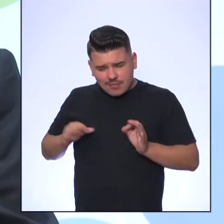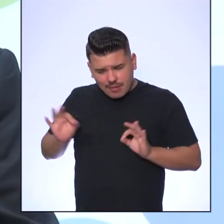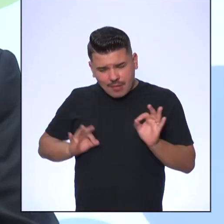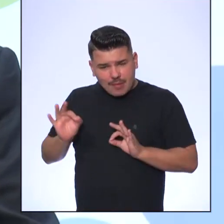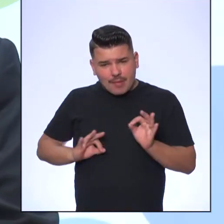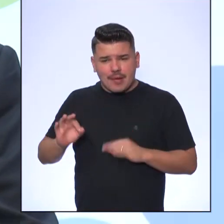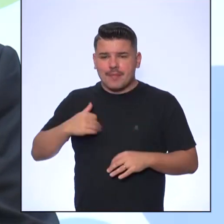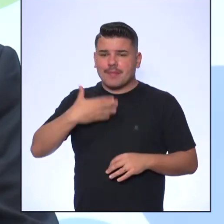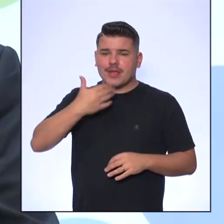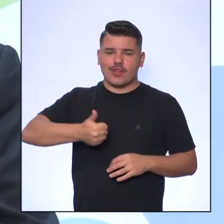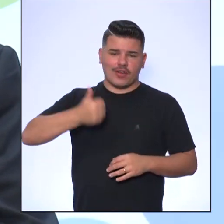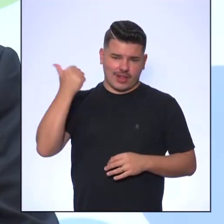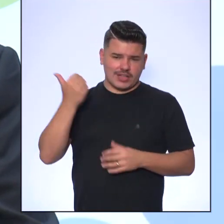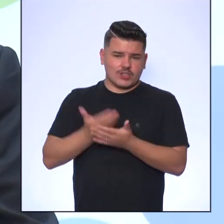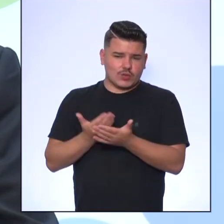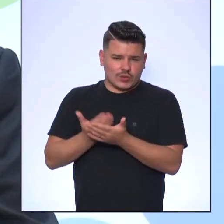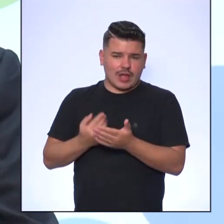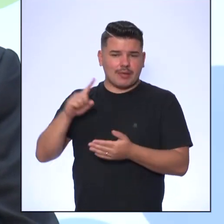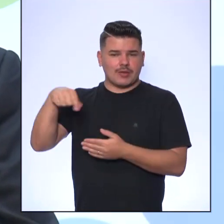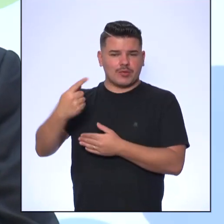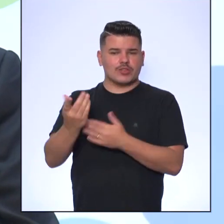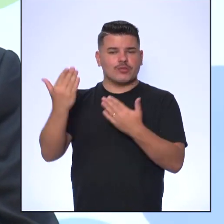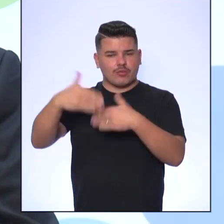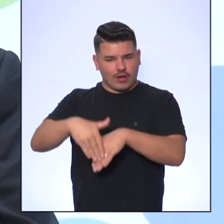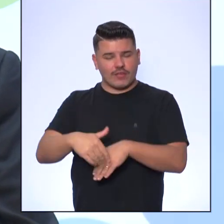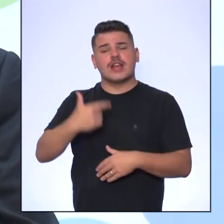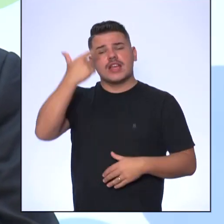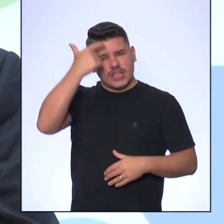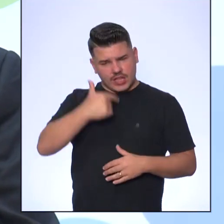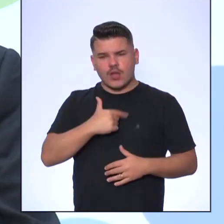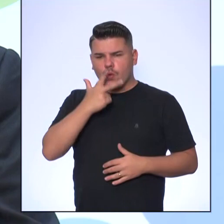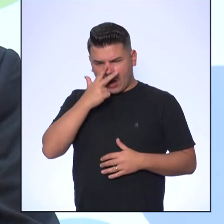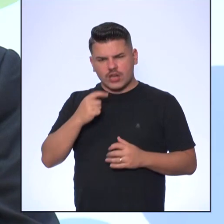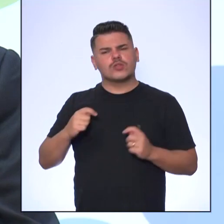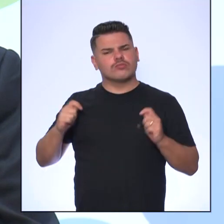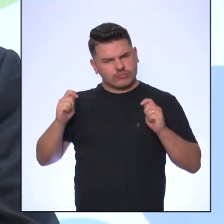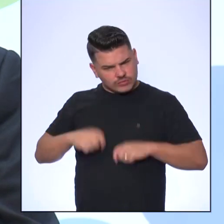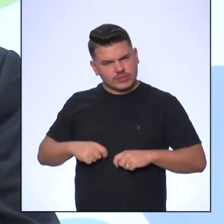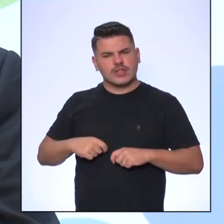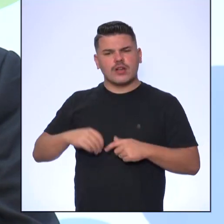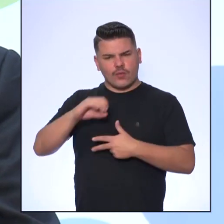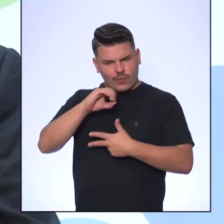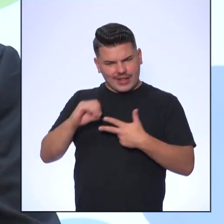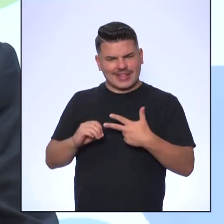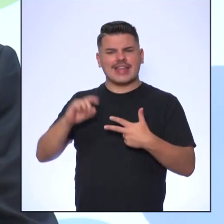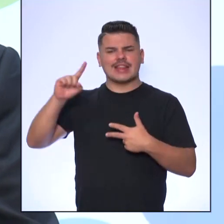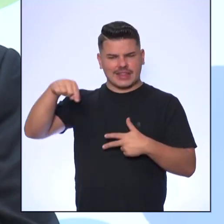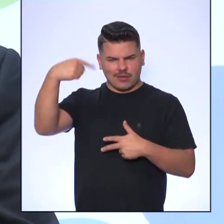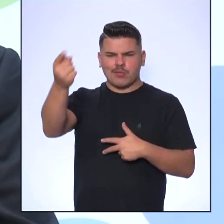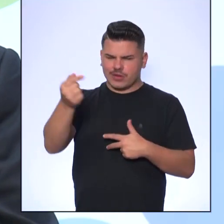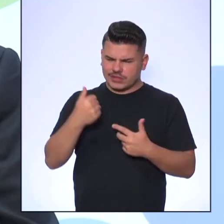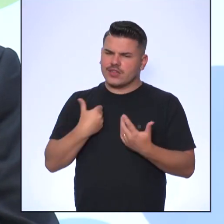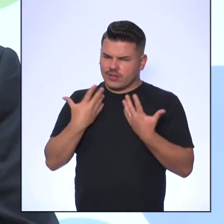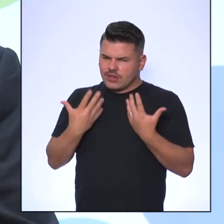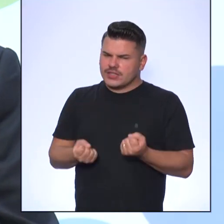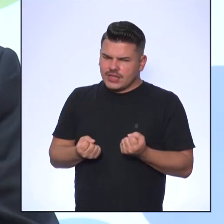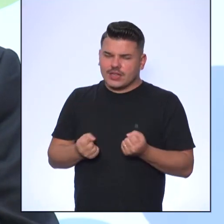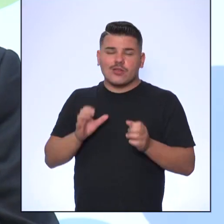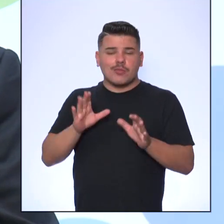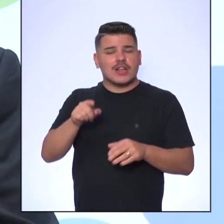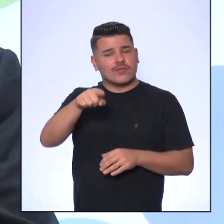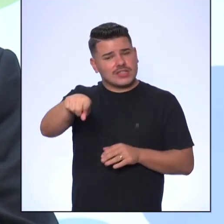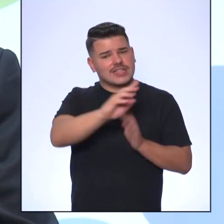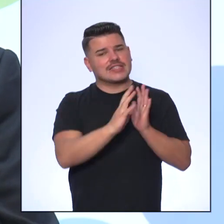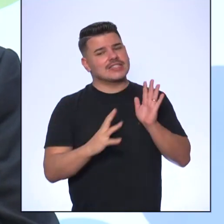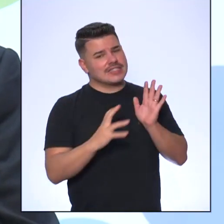melhor. Então, adiar o Enem, de novo, sou a favor e acho que a gente tem que lutar por isso. Mas você não pode abrir mão de